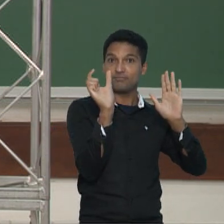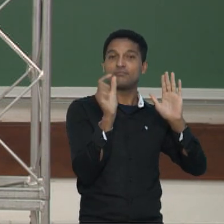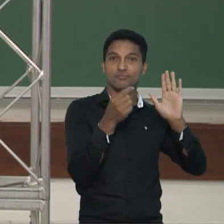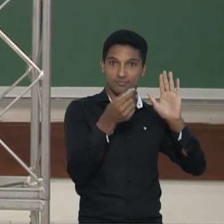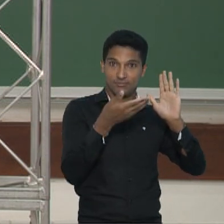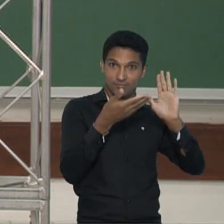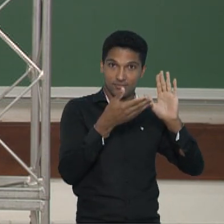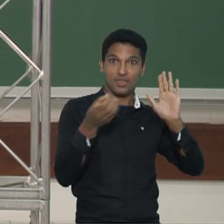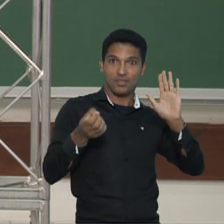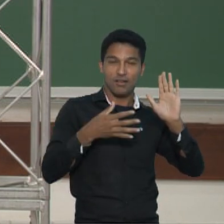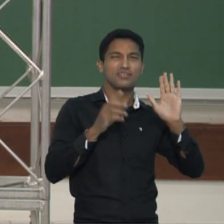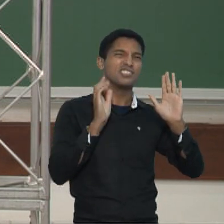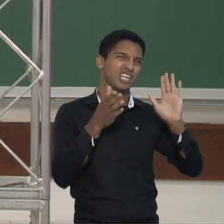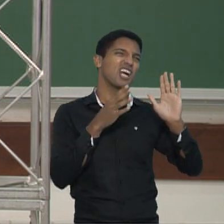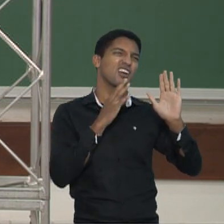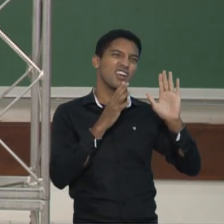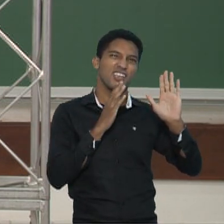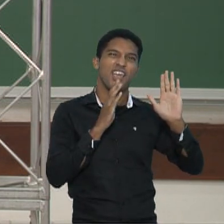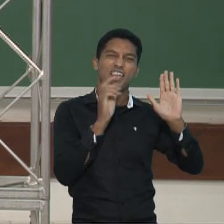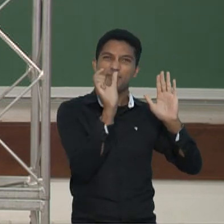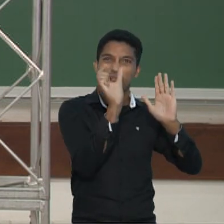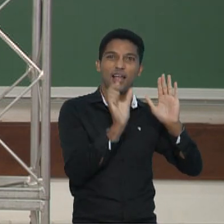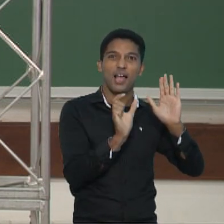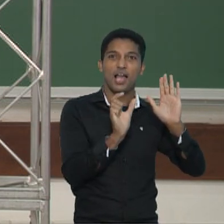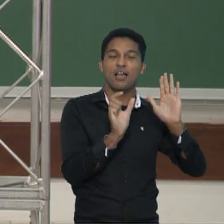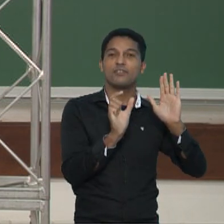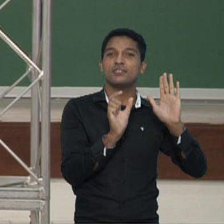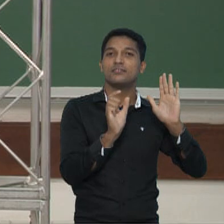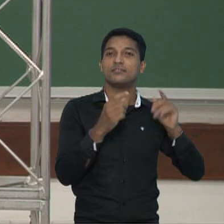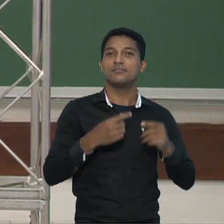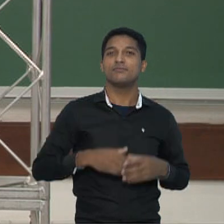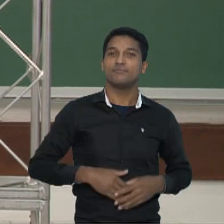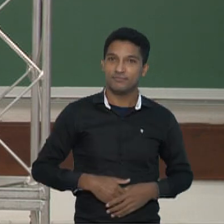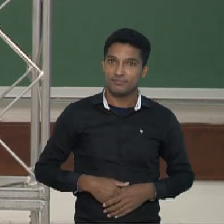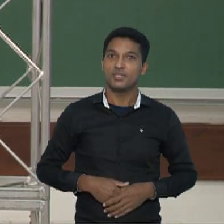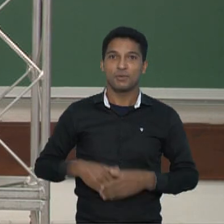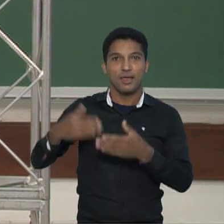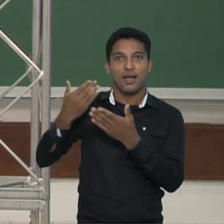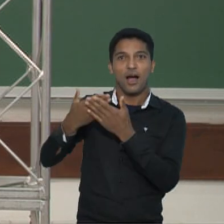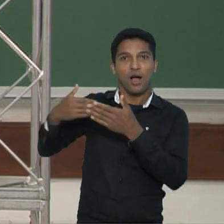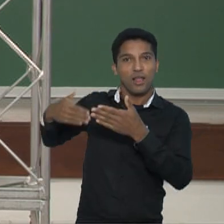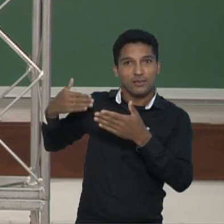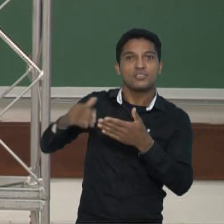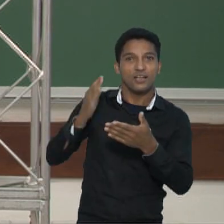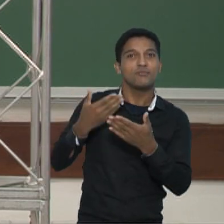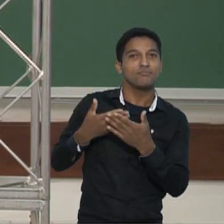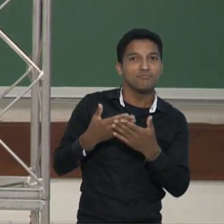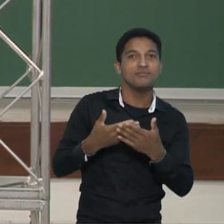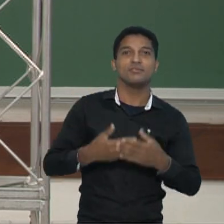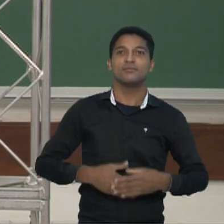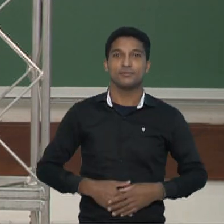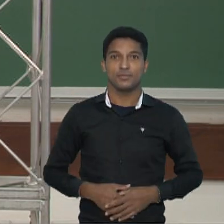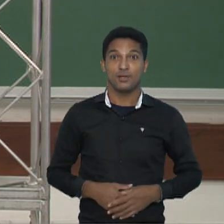que vocês já conhecem, que a gente vem ouvindo em todas as nossas aulas. Vamos à leitura do texto?